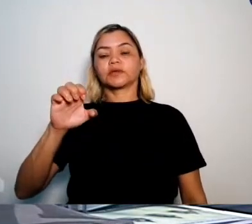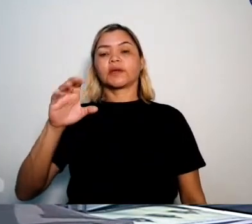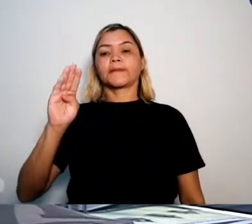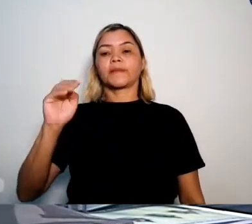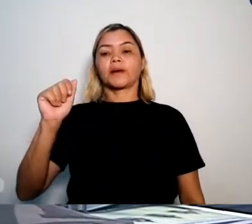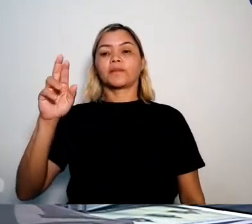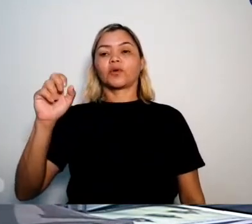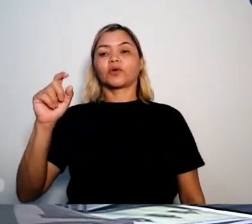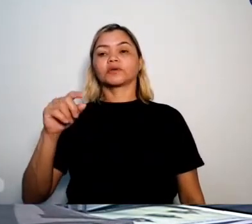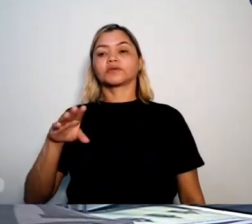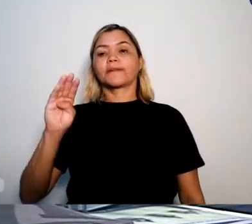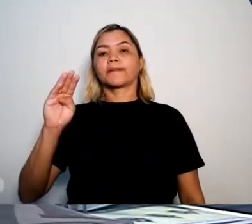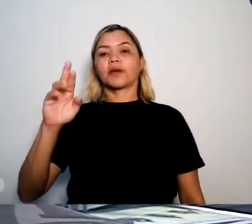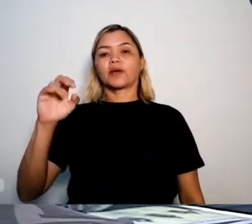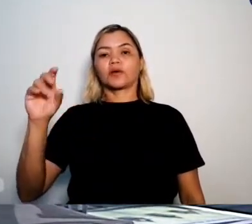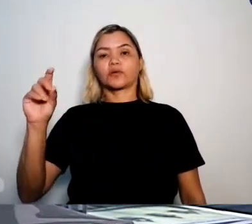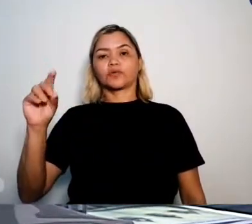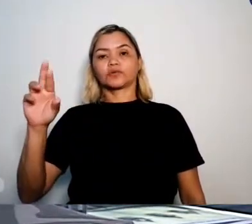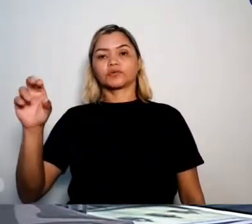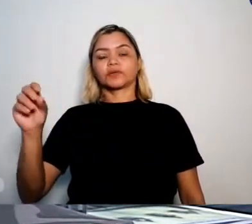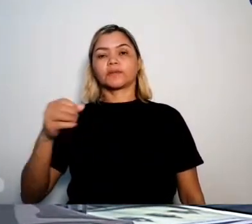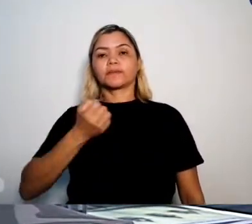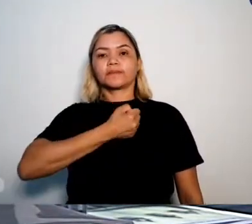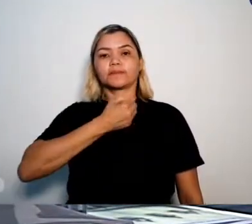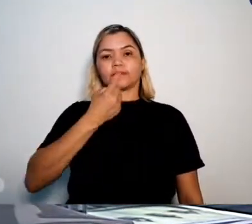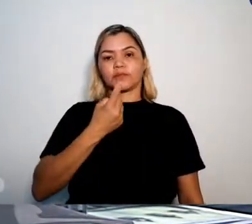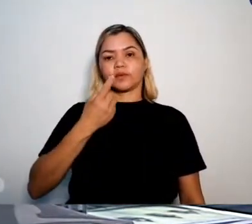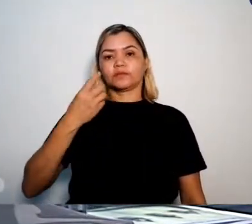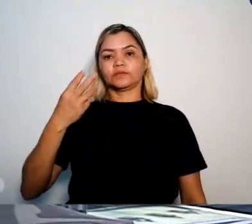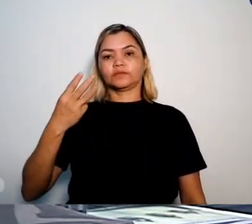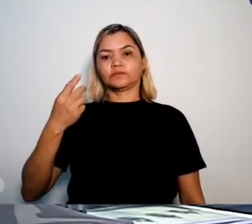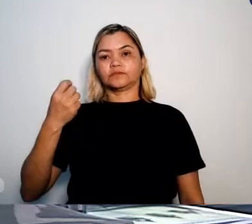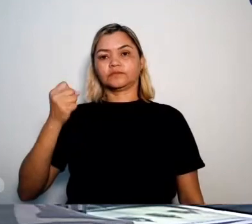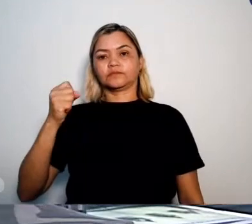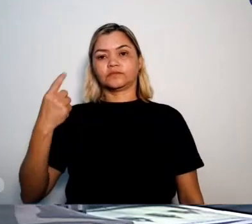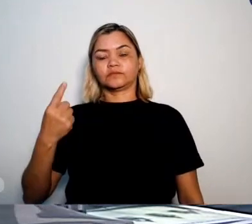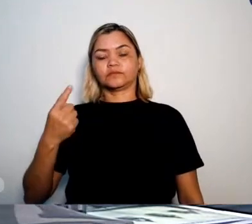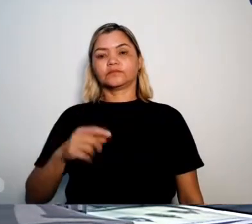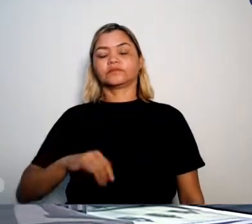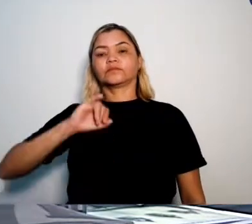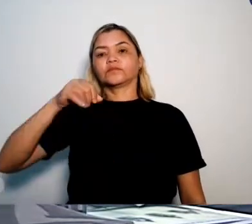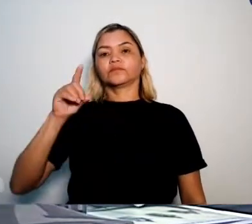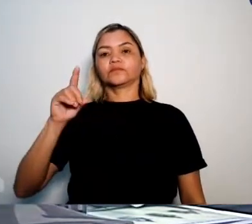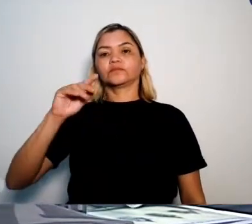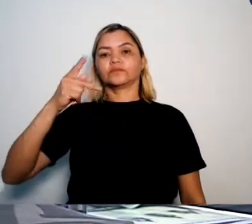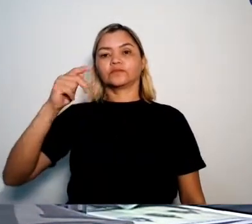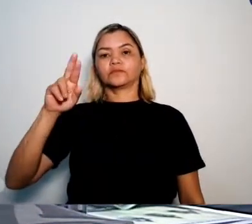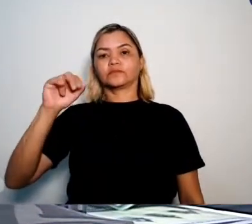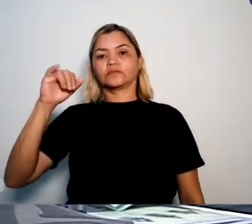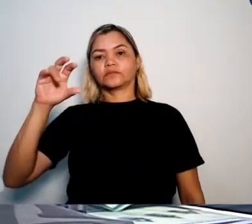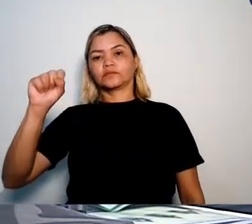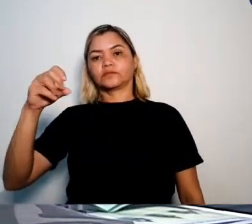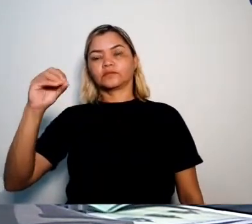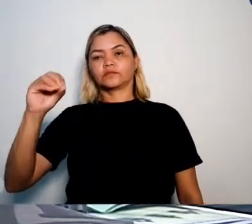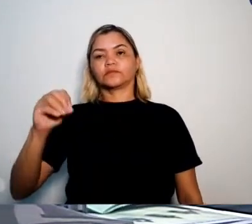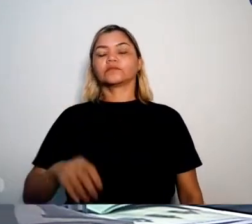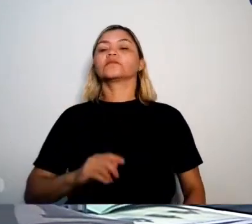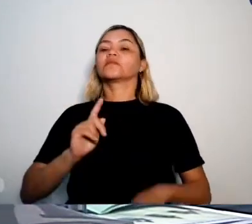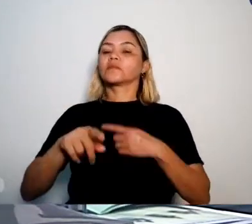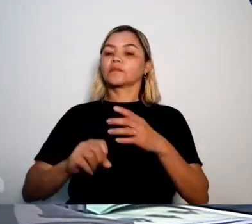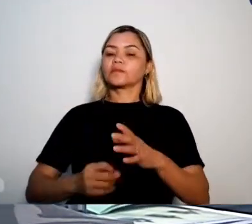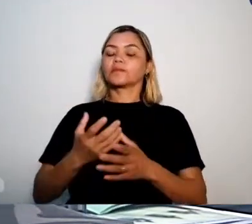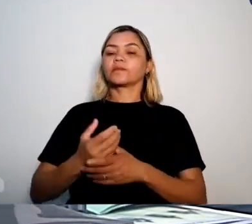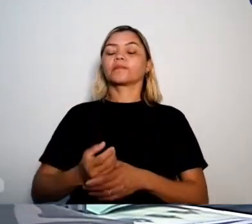número 1381, no Jardim Paraíso, após a construção do